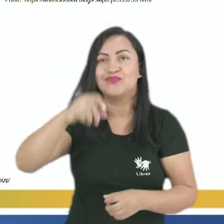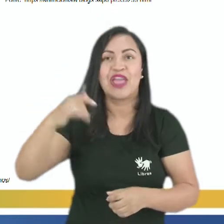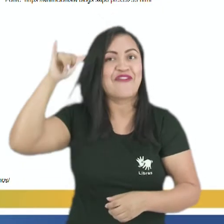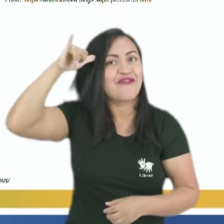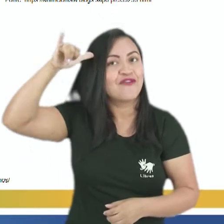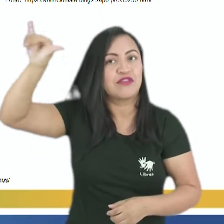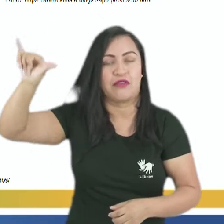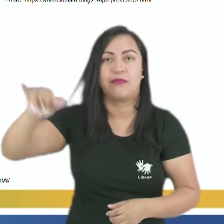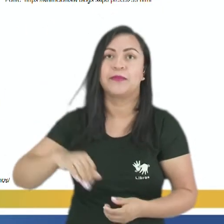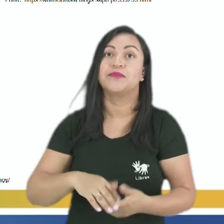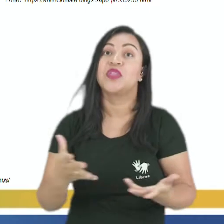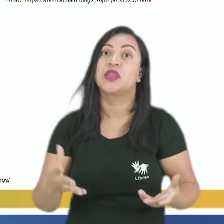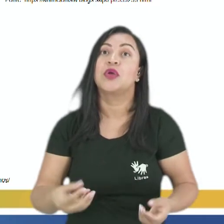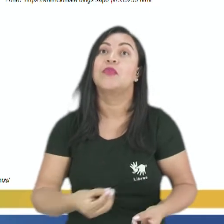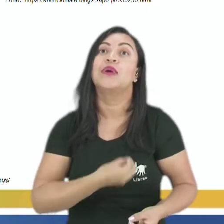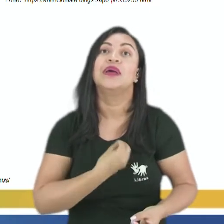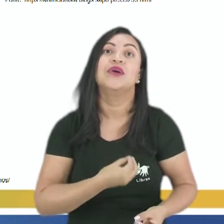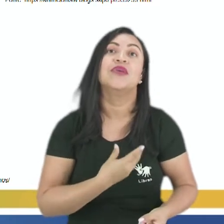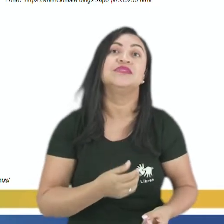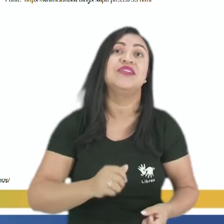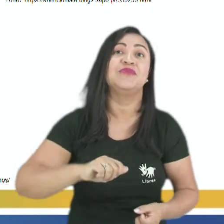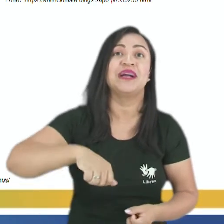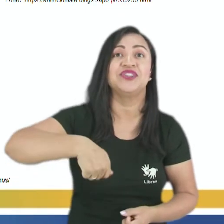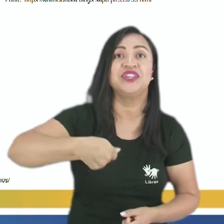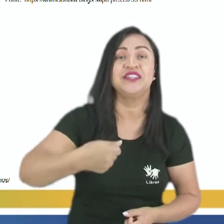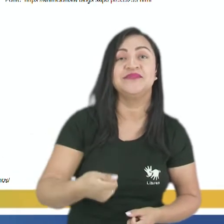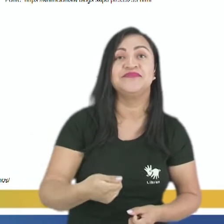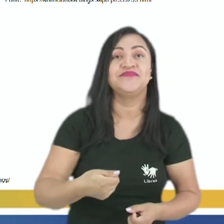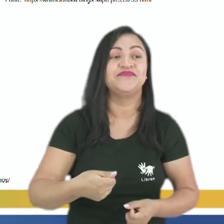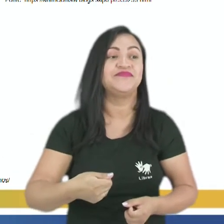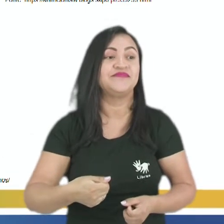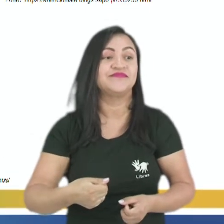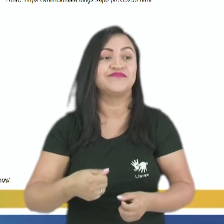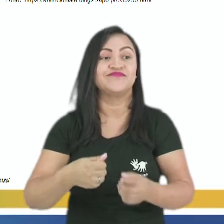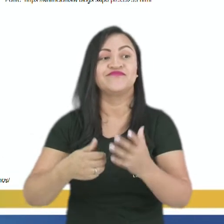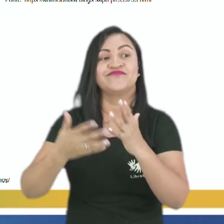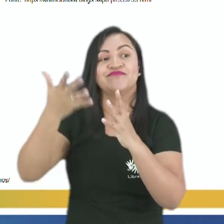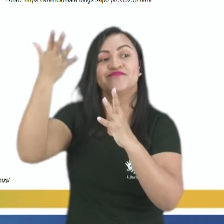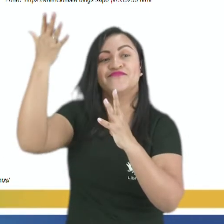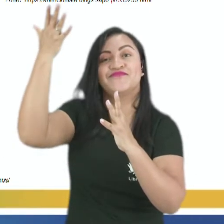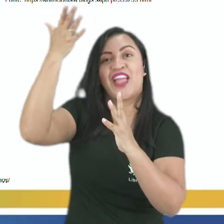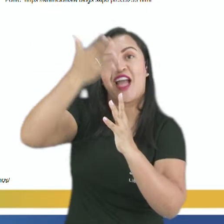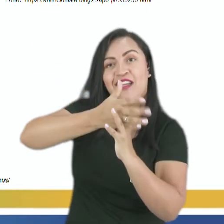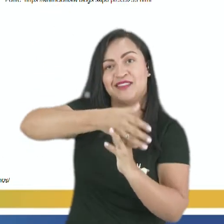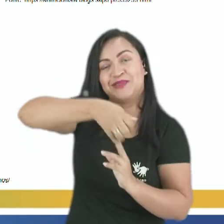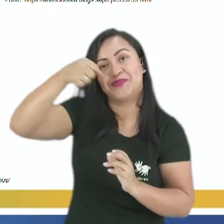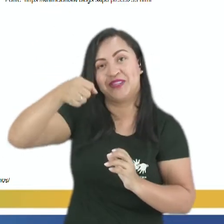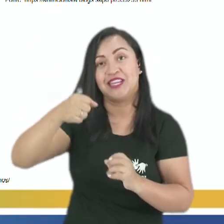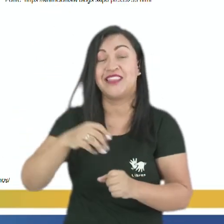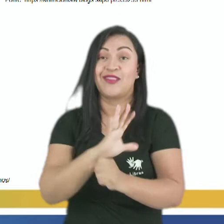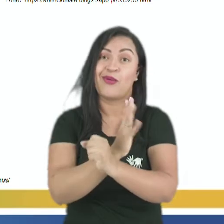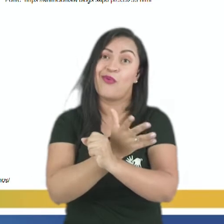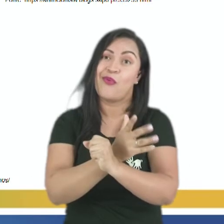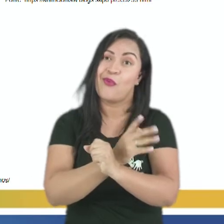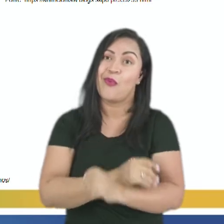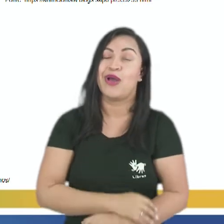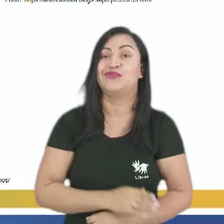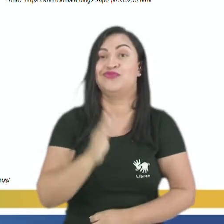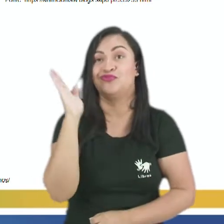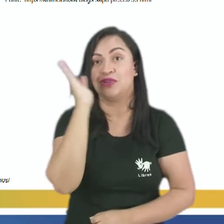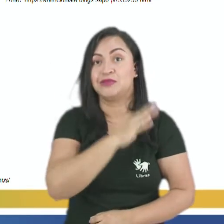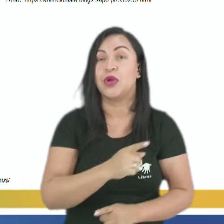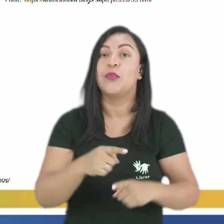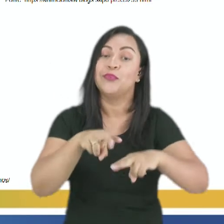está presente na macaxeira, por exemplo. E ele é um ácido tóxico, por isso que nós precisamos, por exemplo, cozinhar